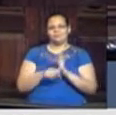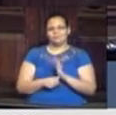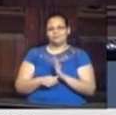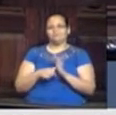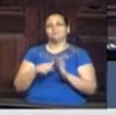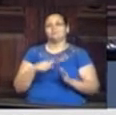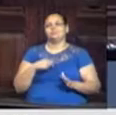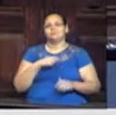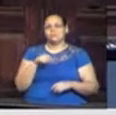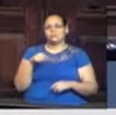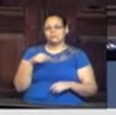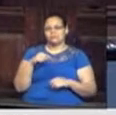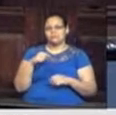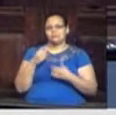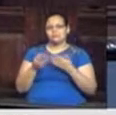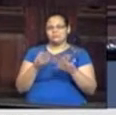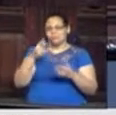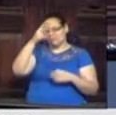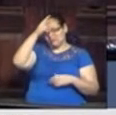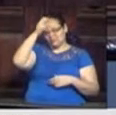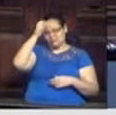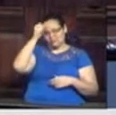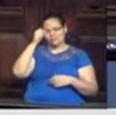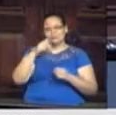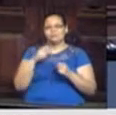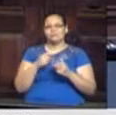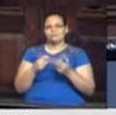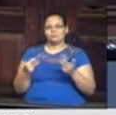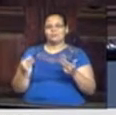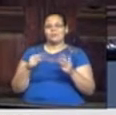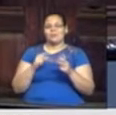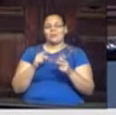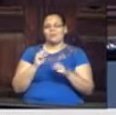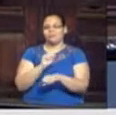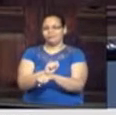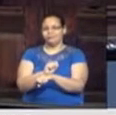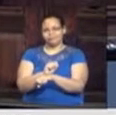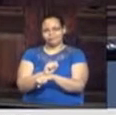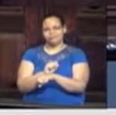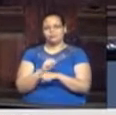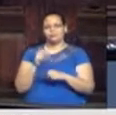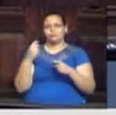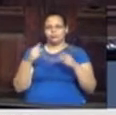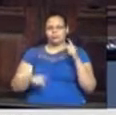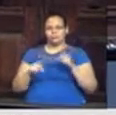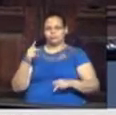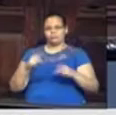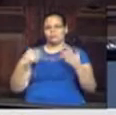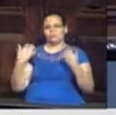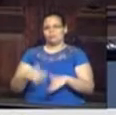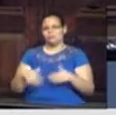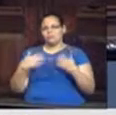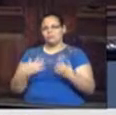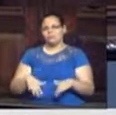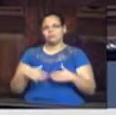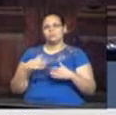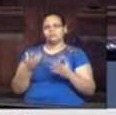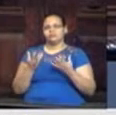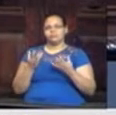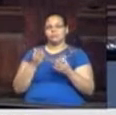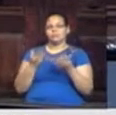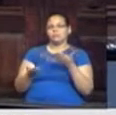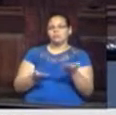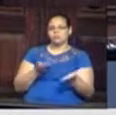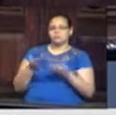públicos paralisados, a população desesperada em busca de atendimento,